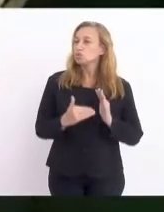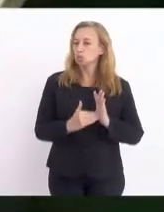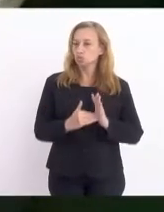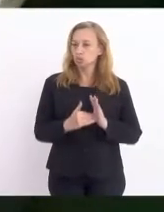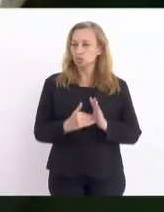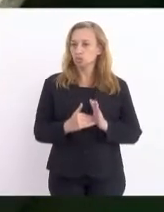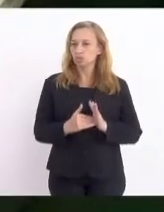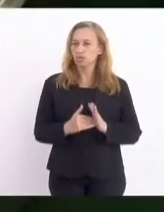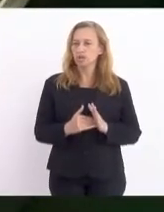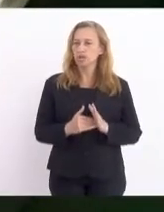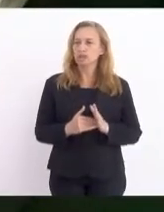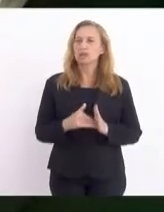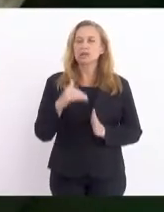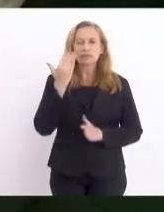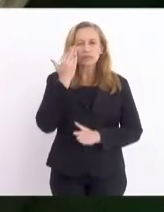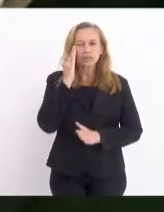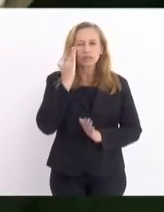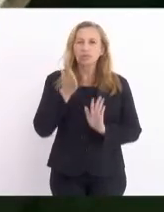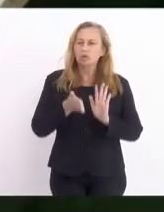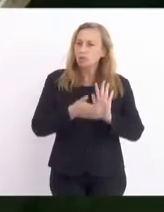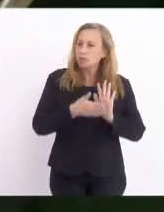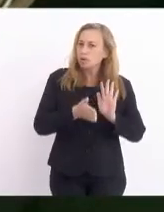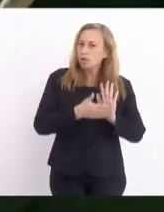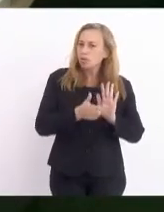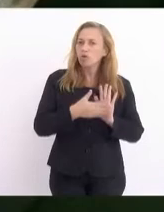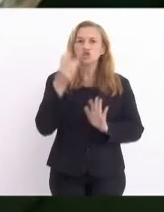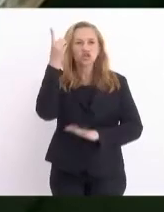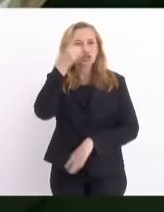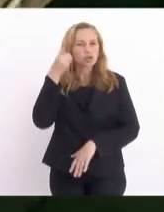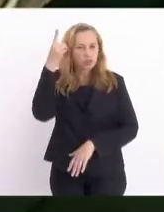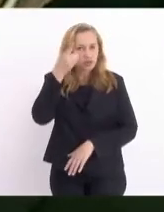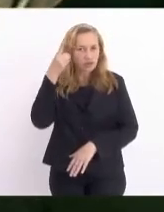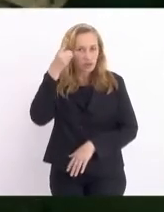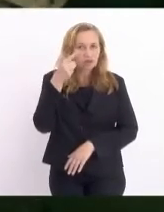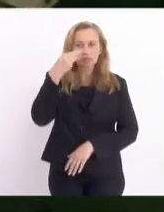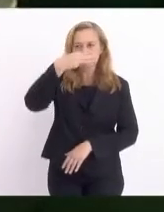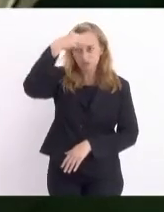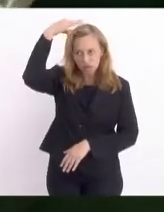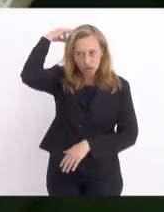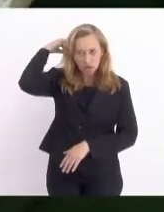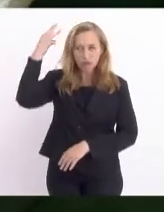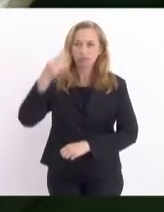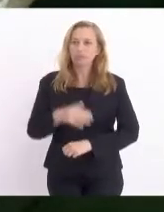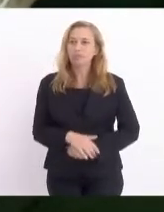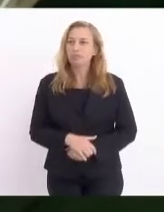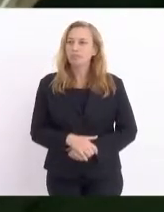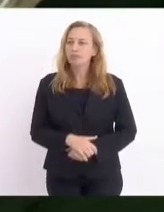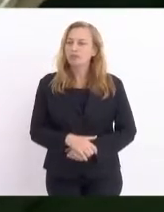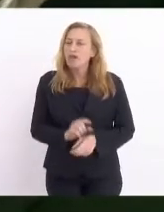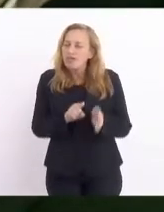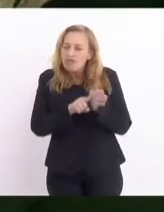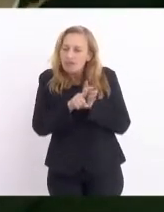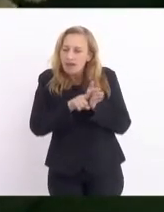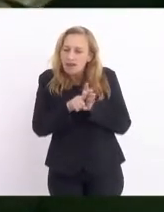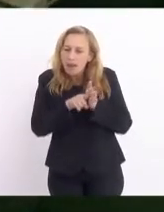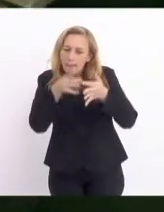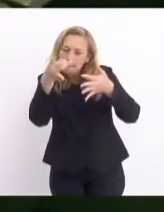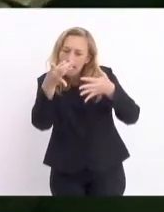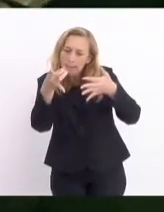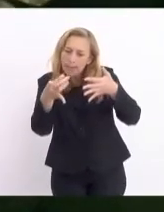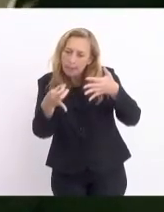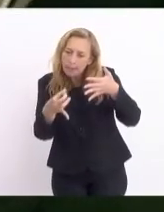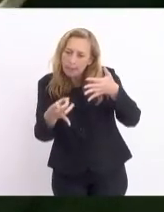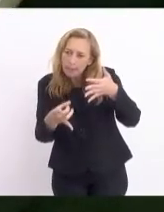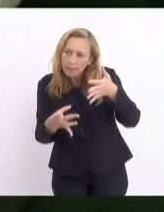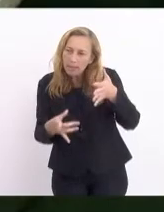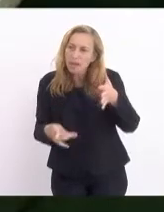consonância com a proposta do deputado Márcio Pacheco. Analisei em detalhe esse